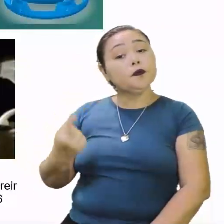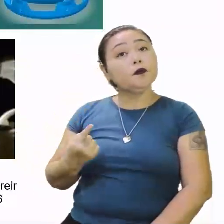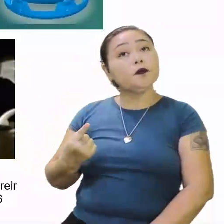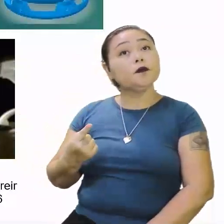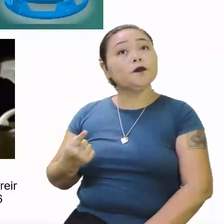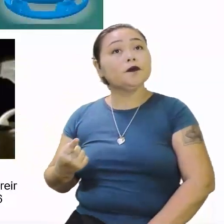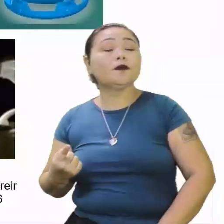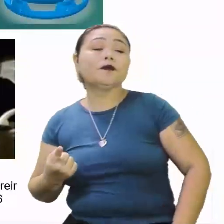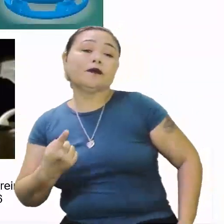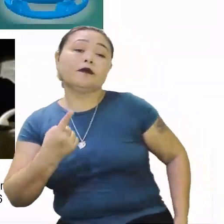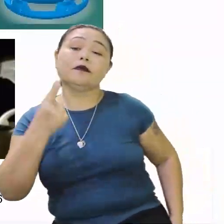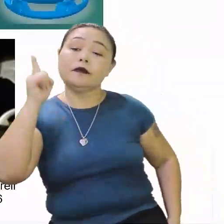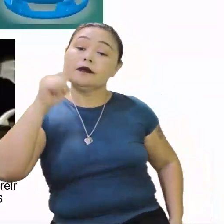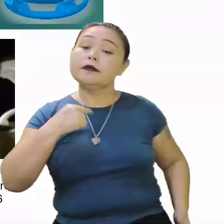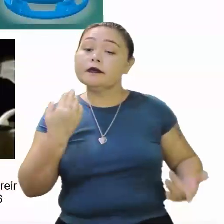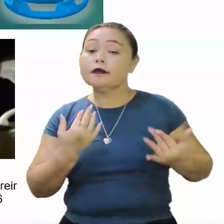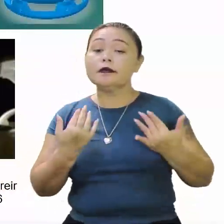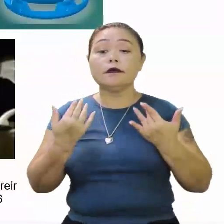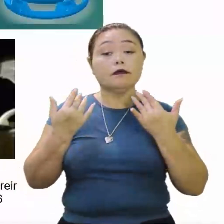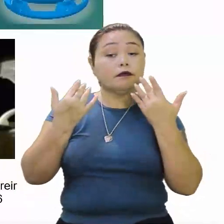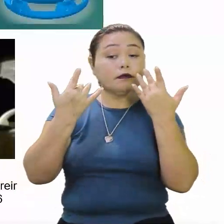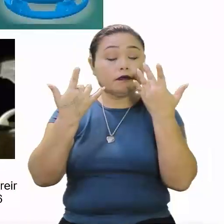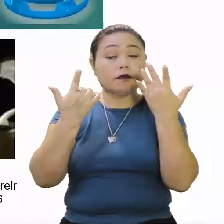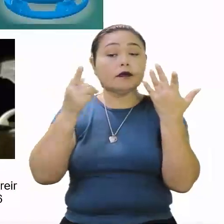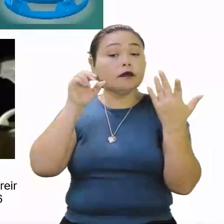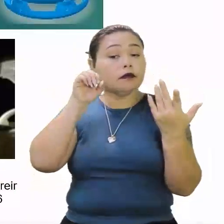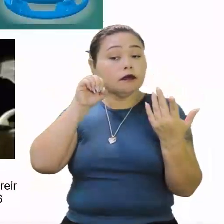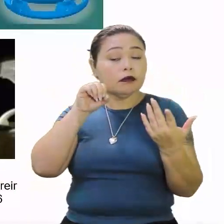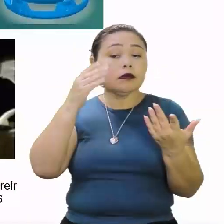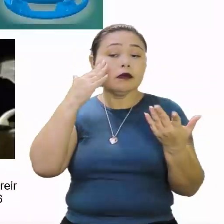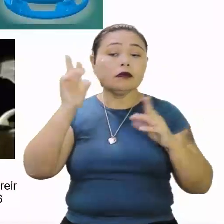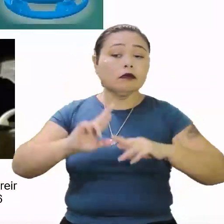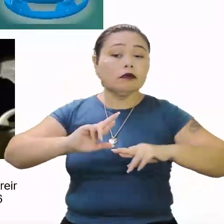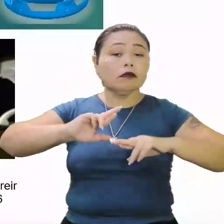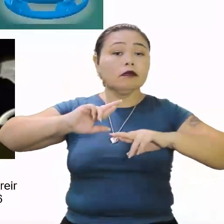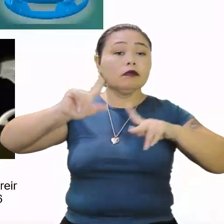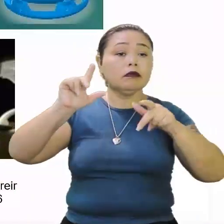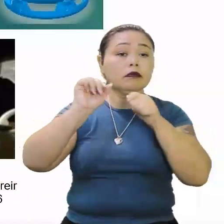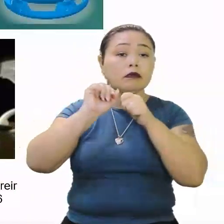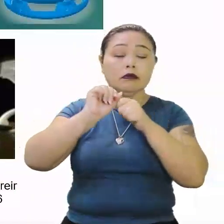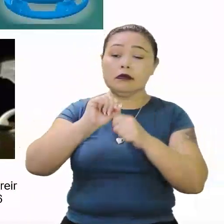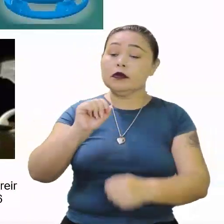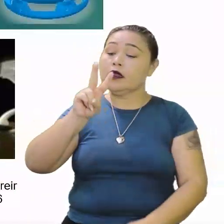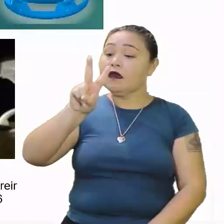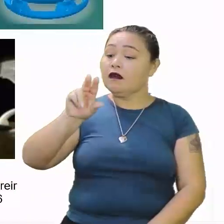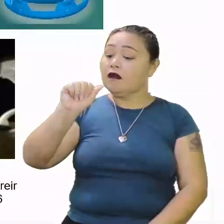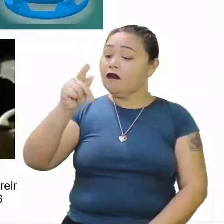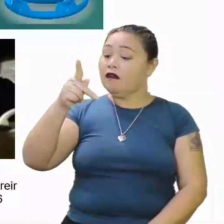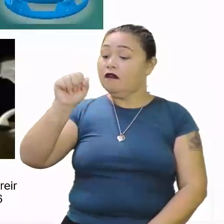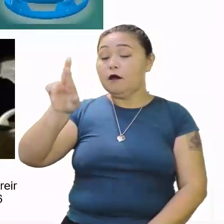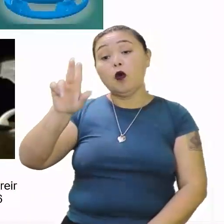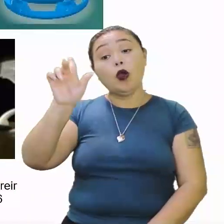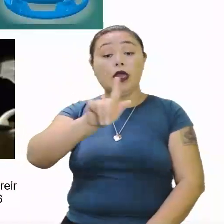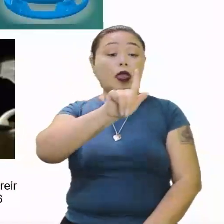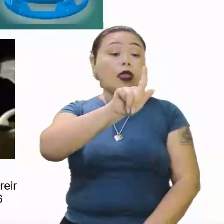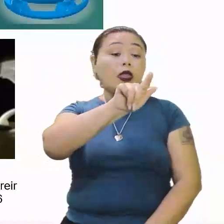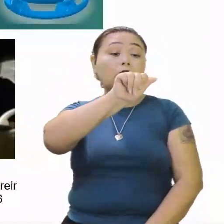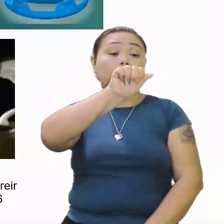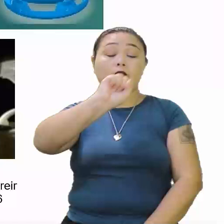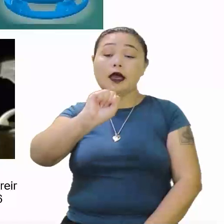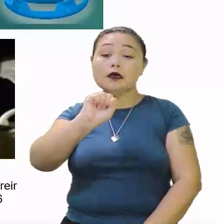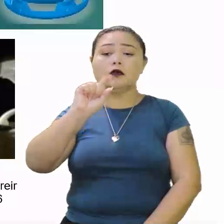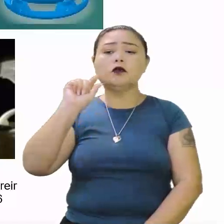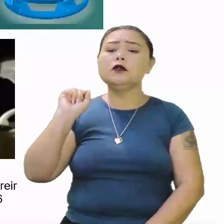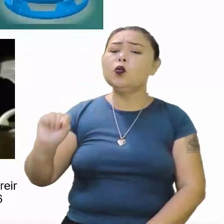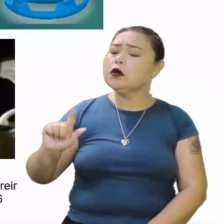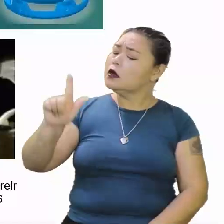a vaporização, será que vocês sabem a diferença entre vapor e gás? Mas o que seria